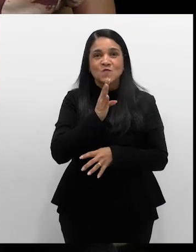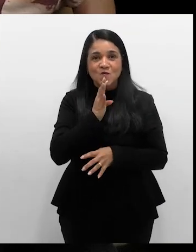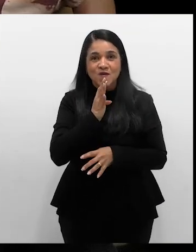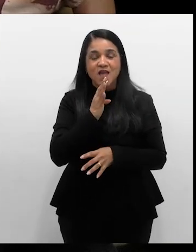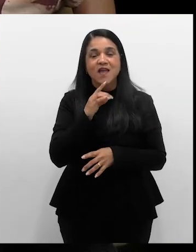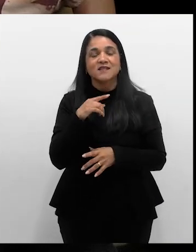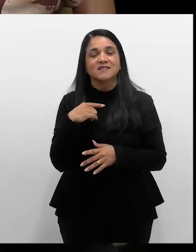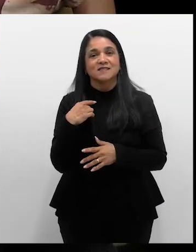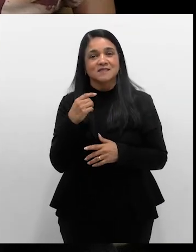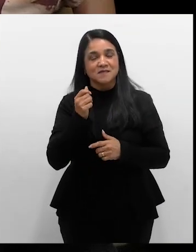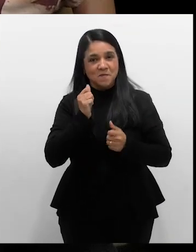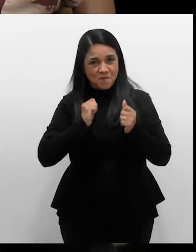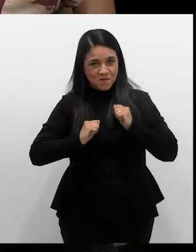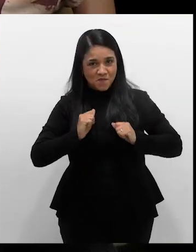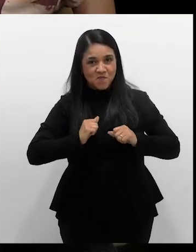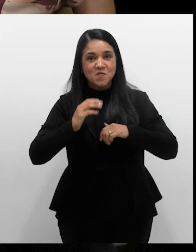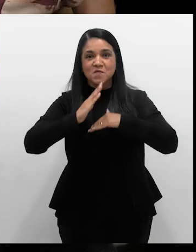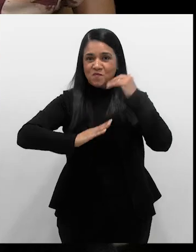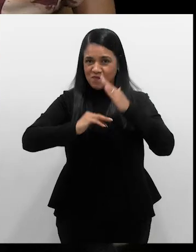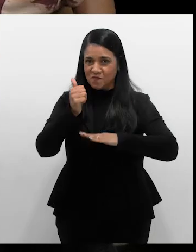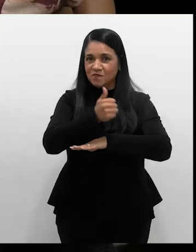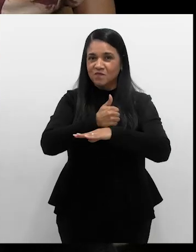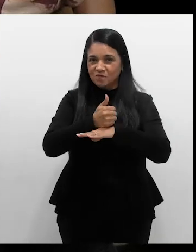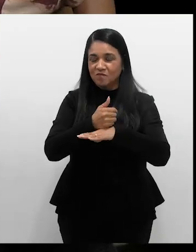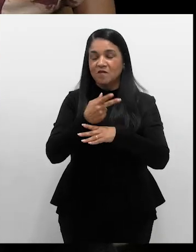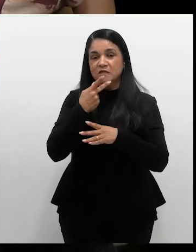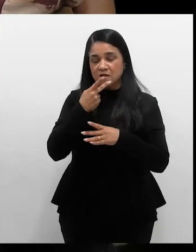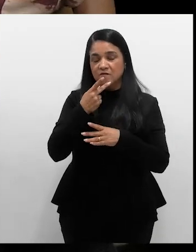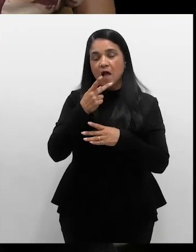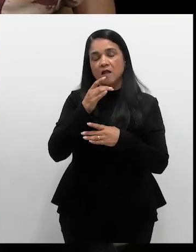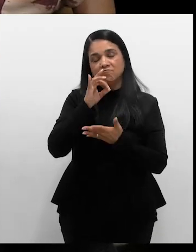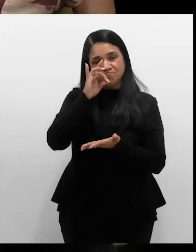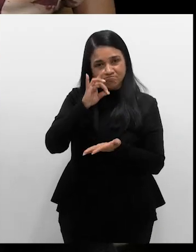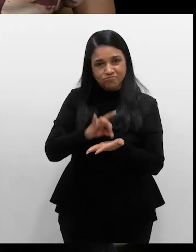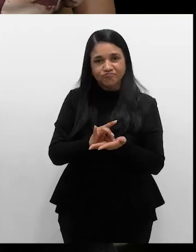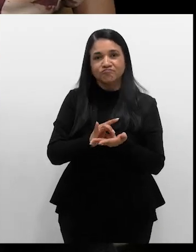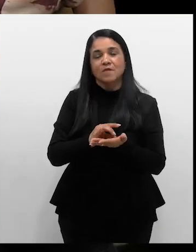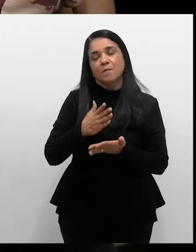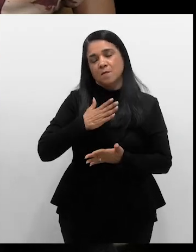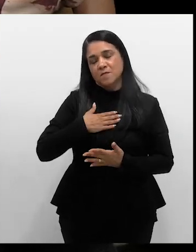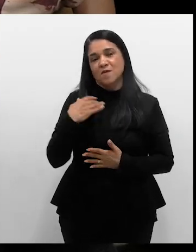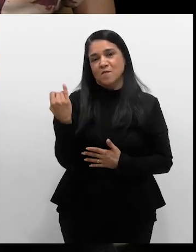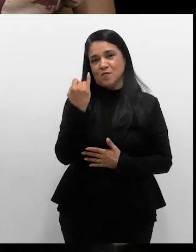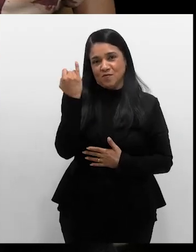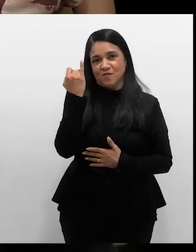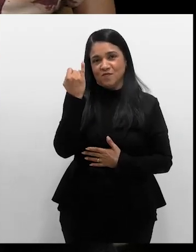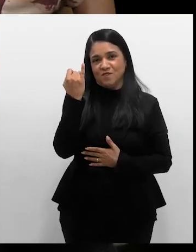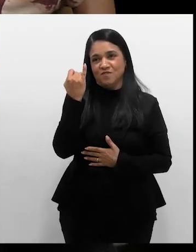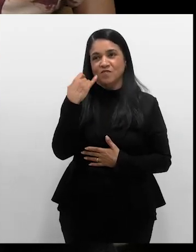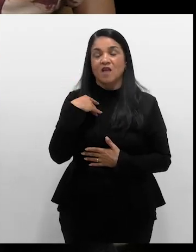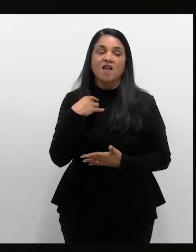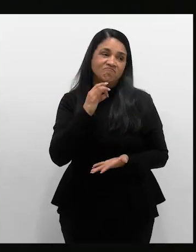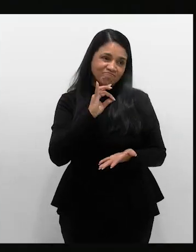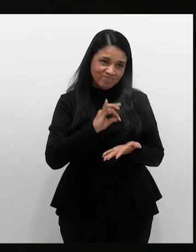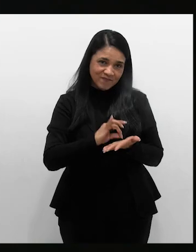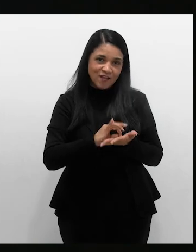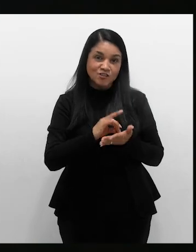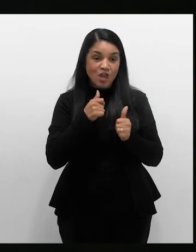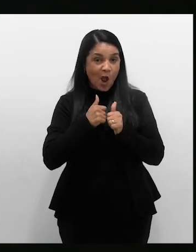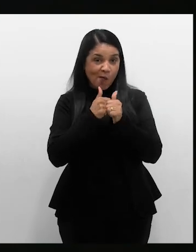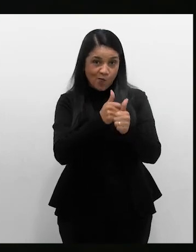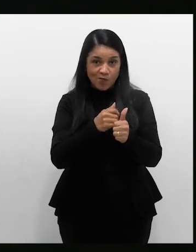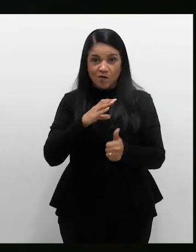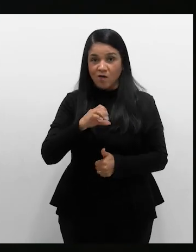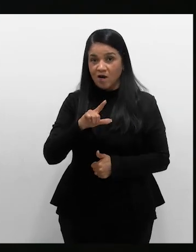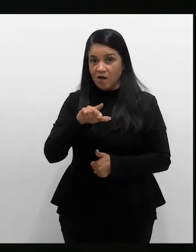enfim, conhece a gente, o nosso ofício. Então, eu sei que você fala também de uma cátedra, de um lugar que, para mim, é importante. Mas, de fato, é verdade.